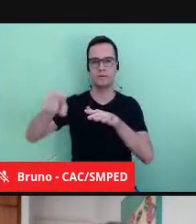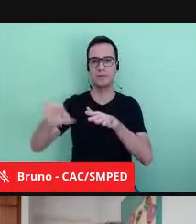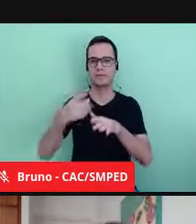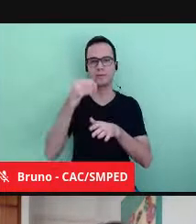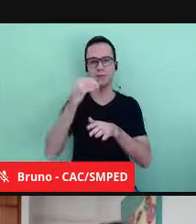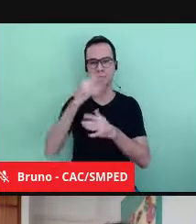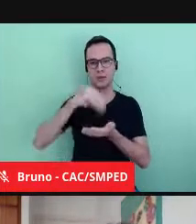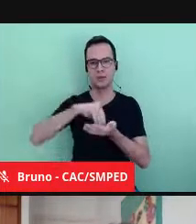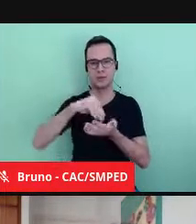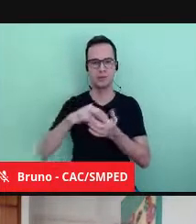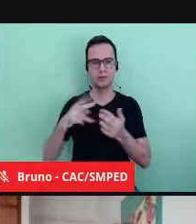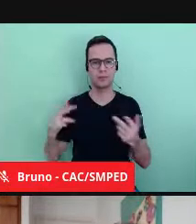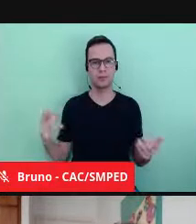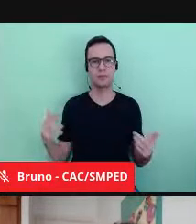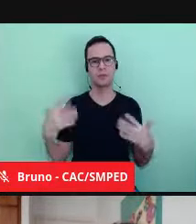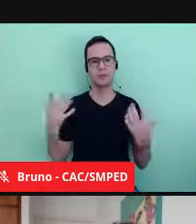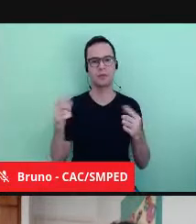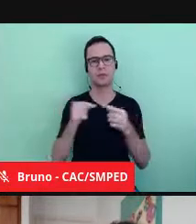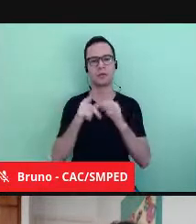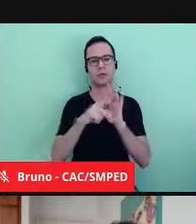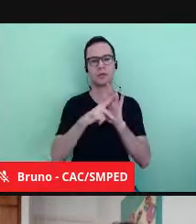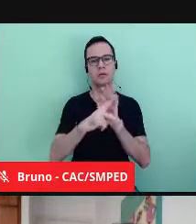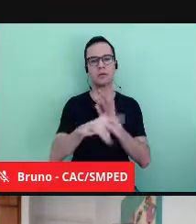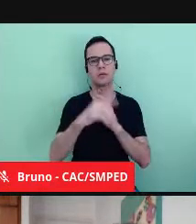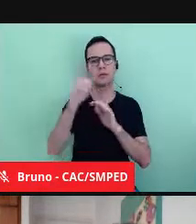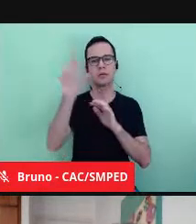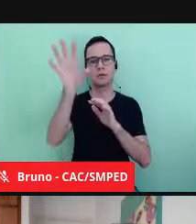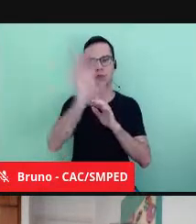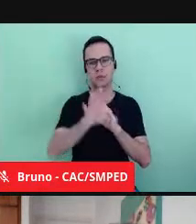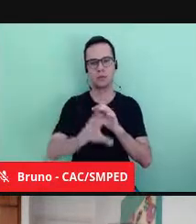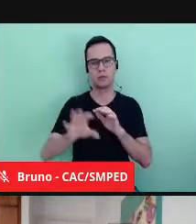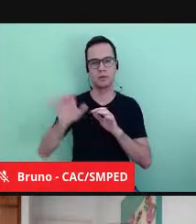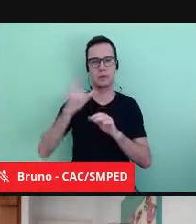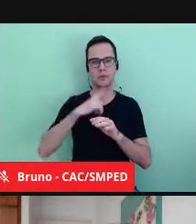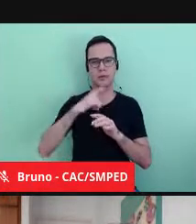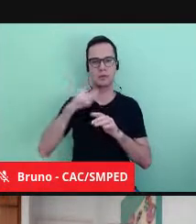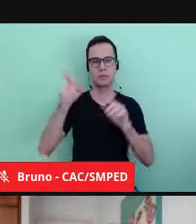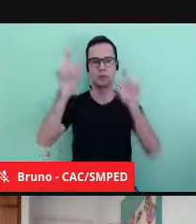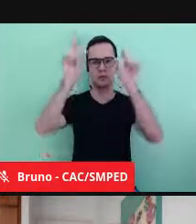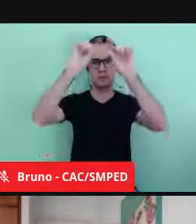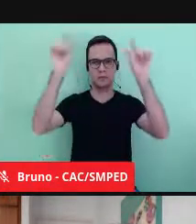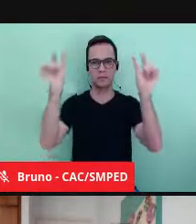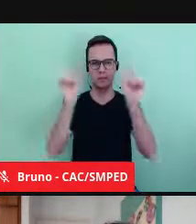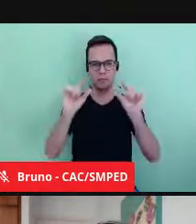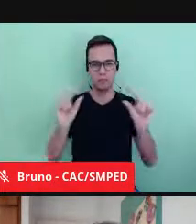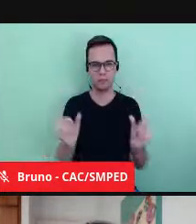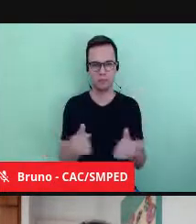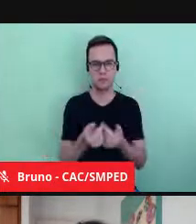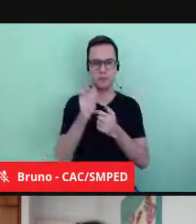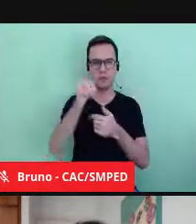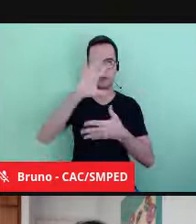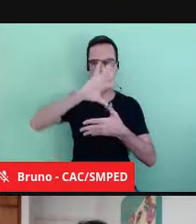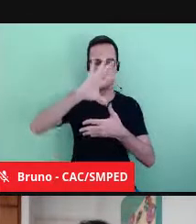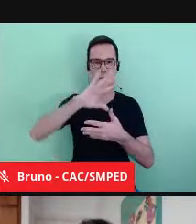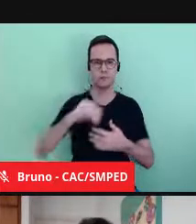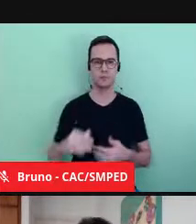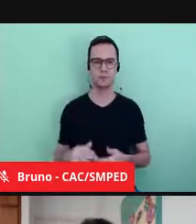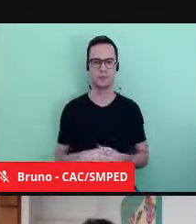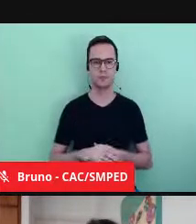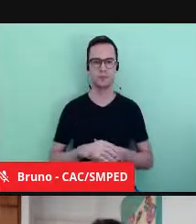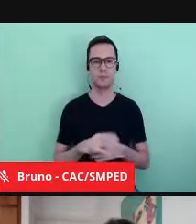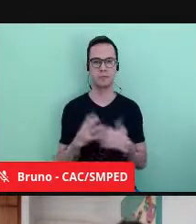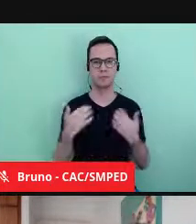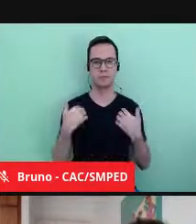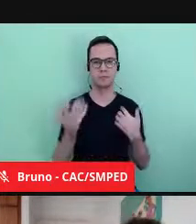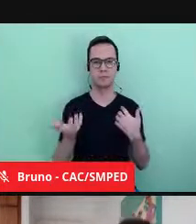alta, e isso tudo está representado nos setores censitários aqui, do mapa da cidade de São Paulo. E aí o que eu